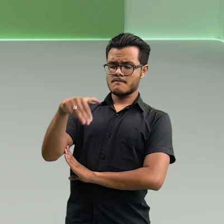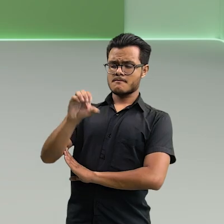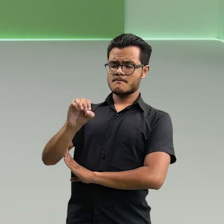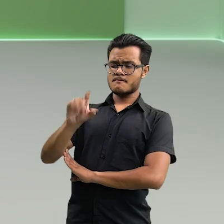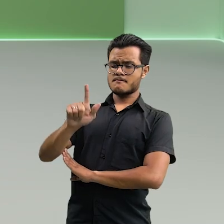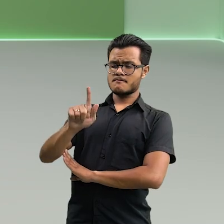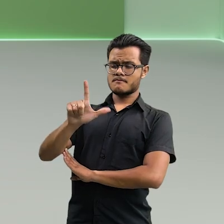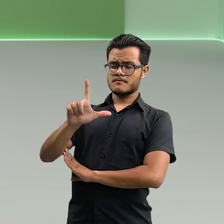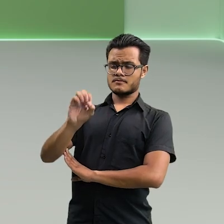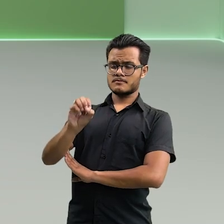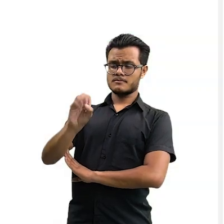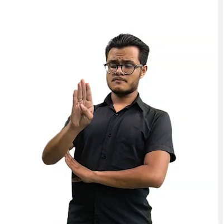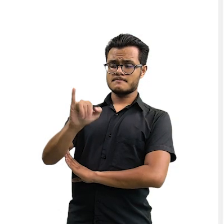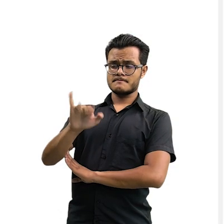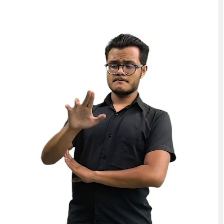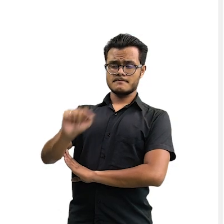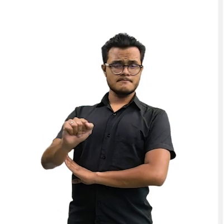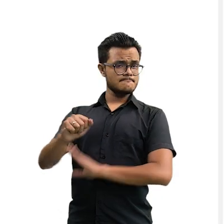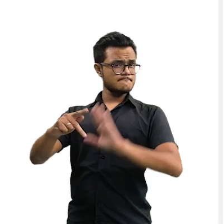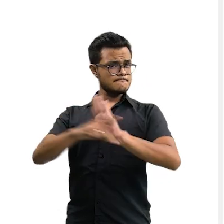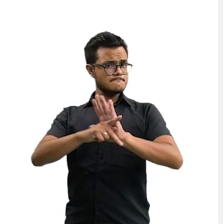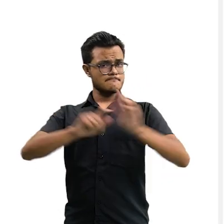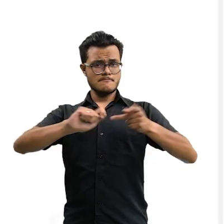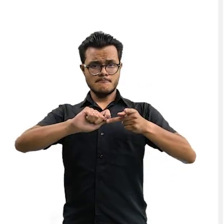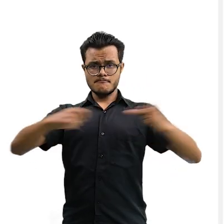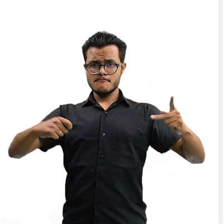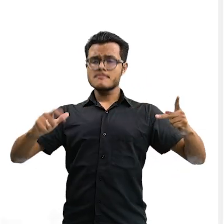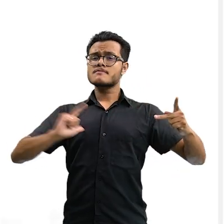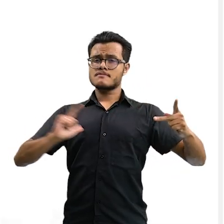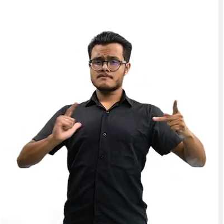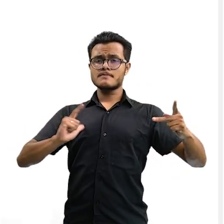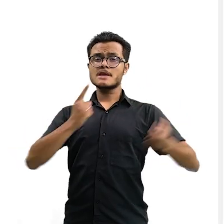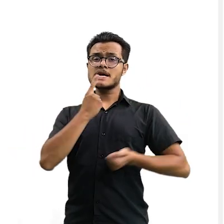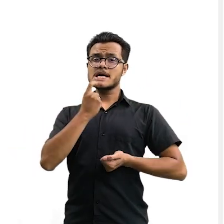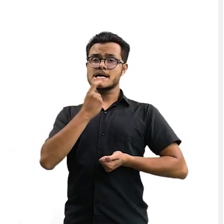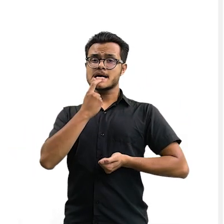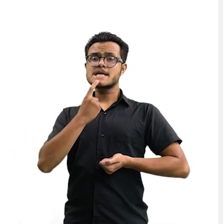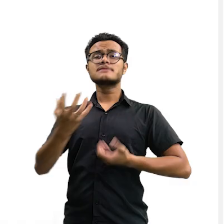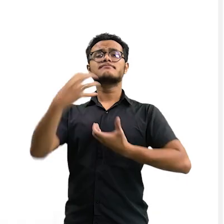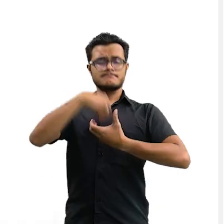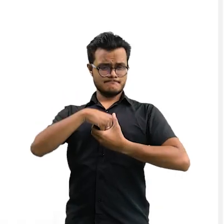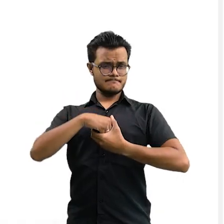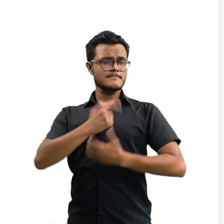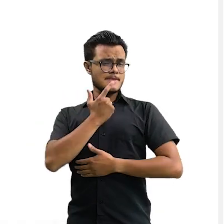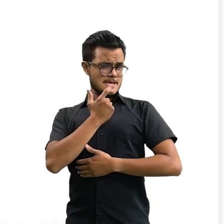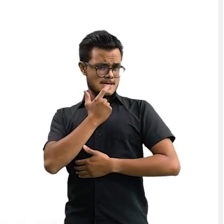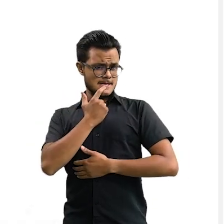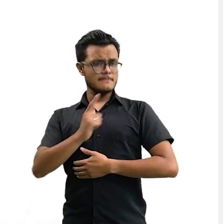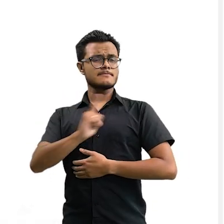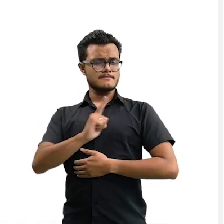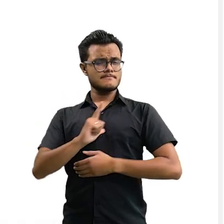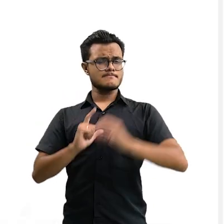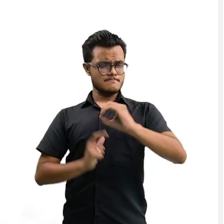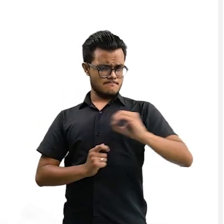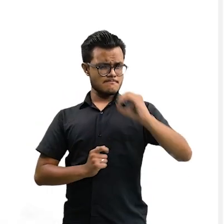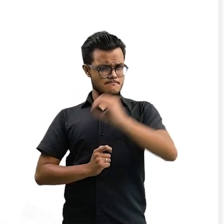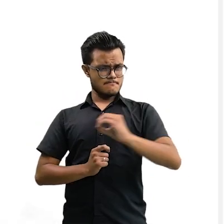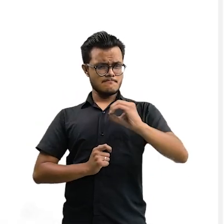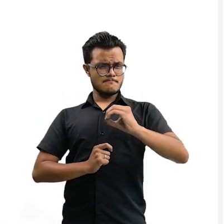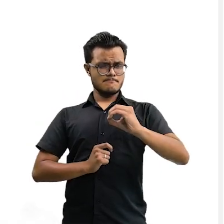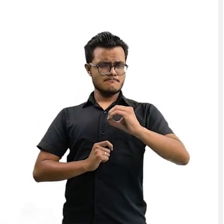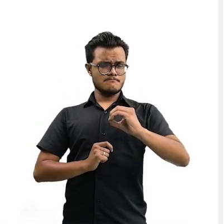uma proteína que a gente tem no nosso sangue. Veja só, nós temos lá uma célula